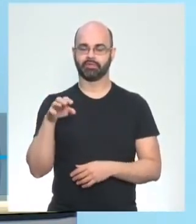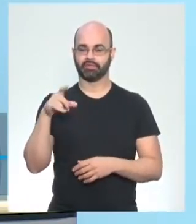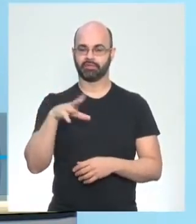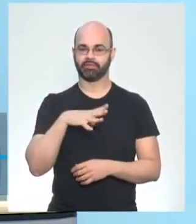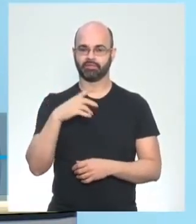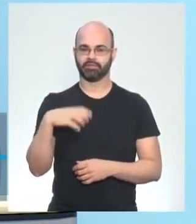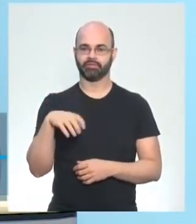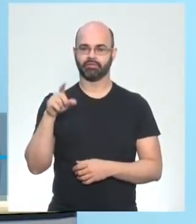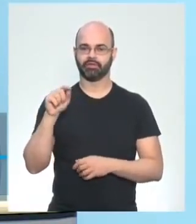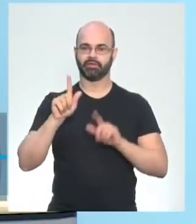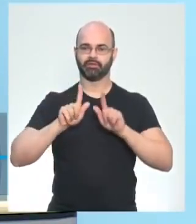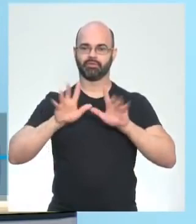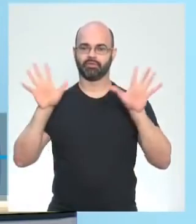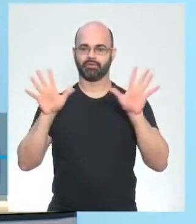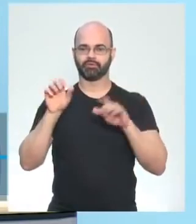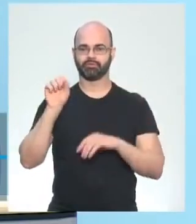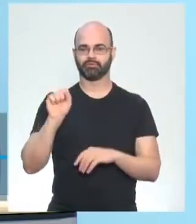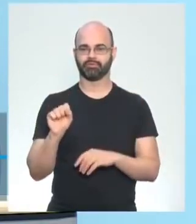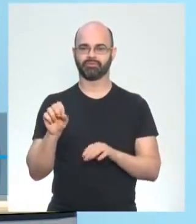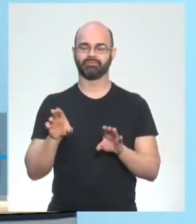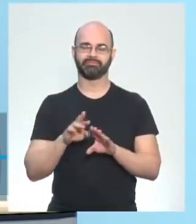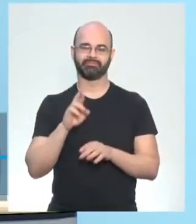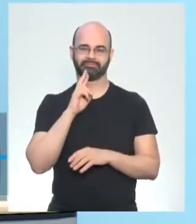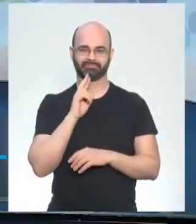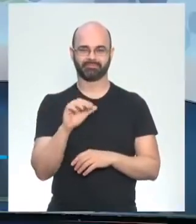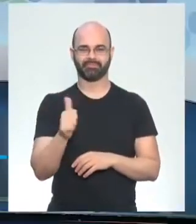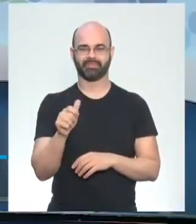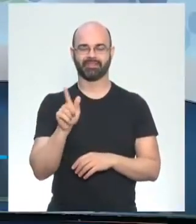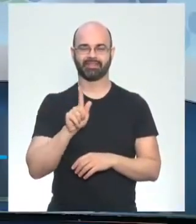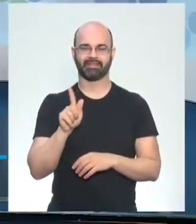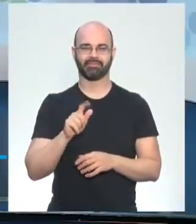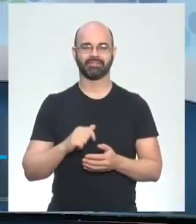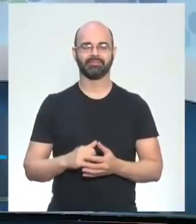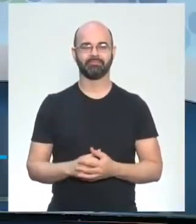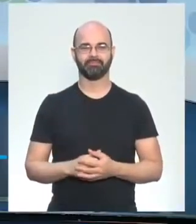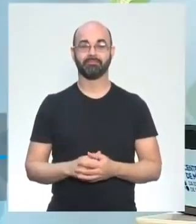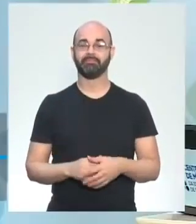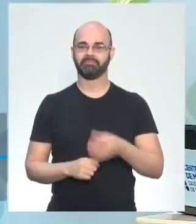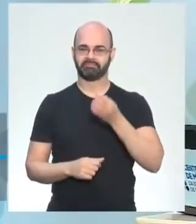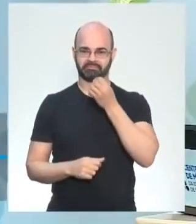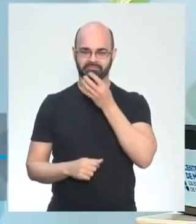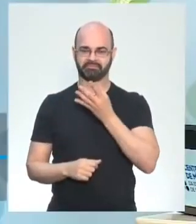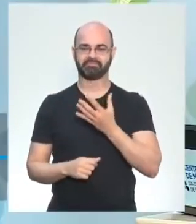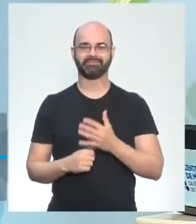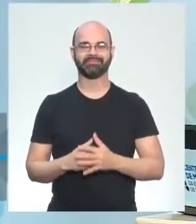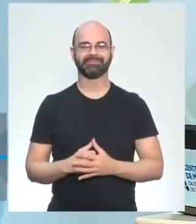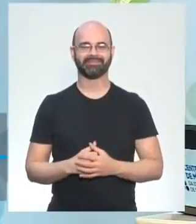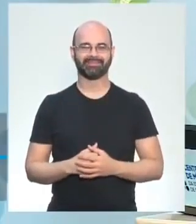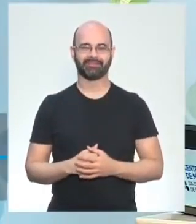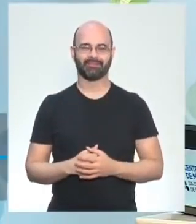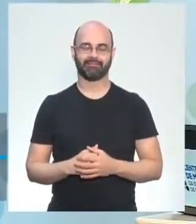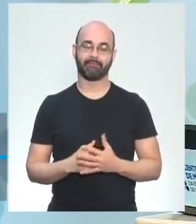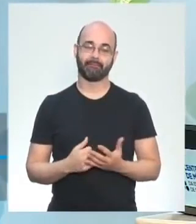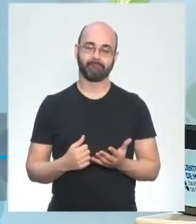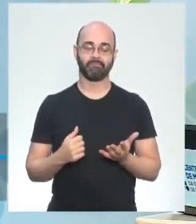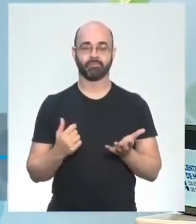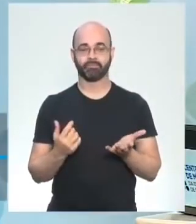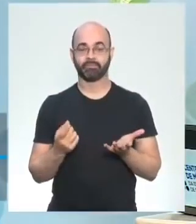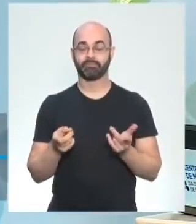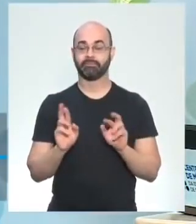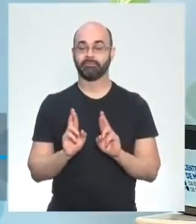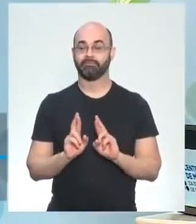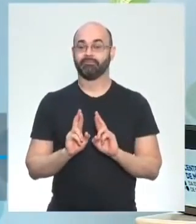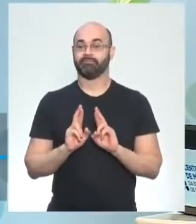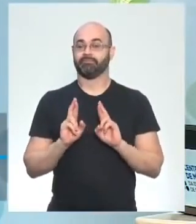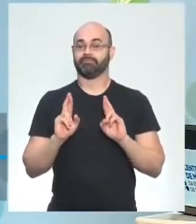2, Guarulhos Sul, também respondendo 11 gramas. Boa, boa. Então aí uma medida, né, que não é usual, ela é